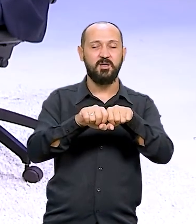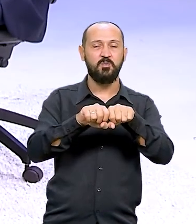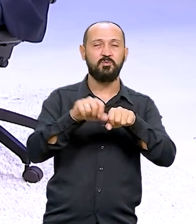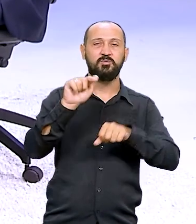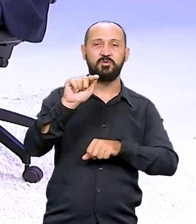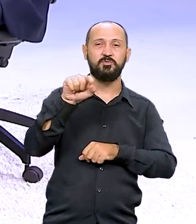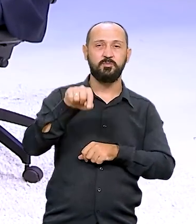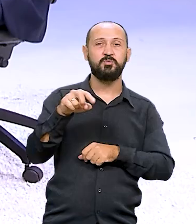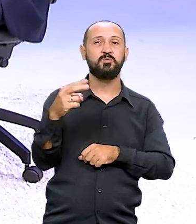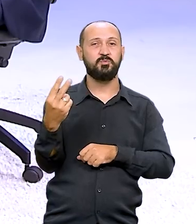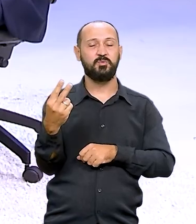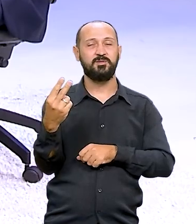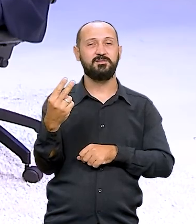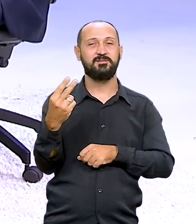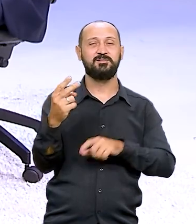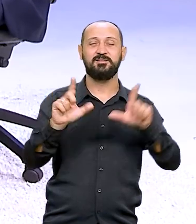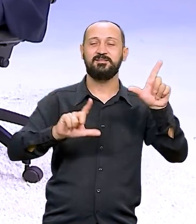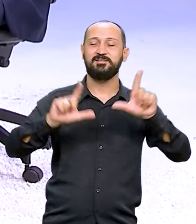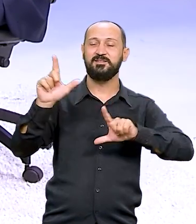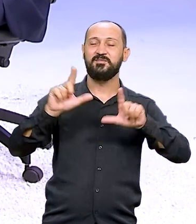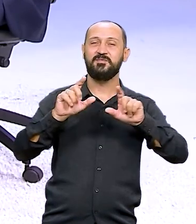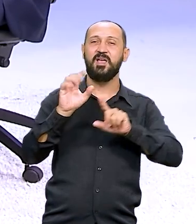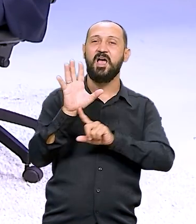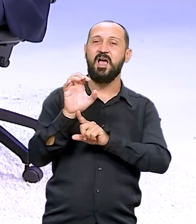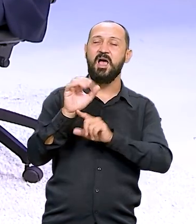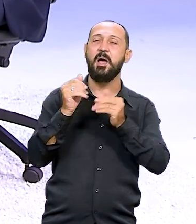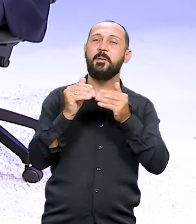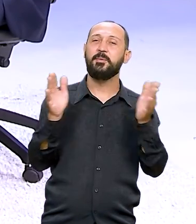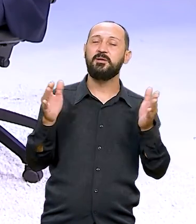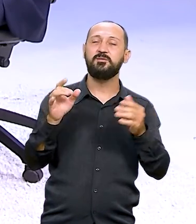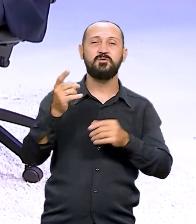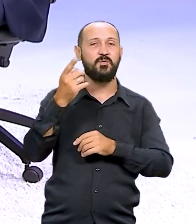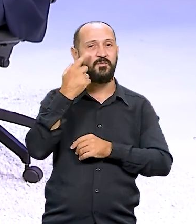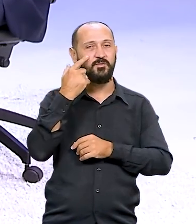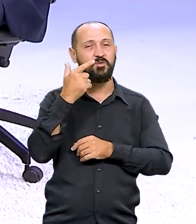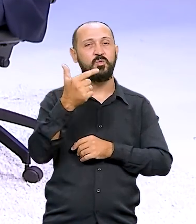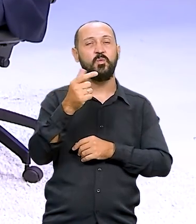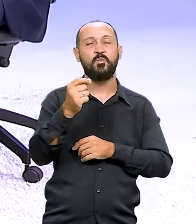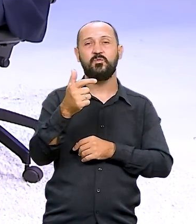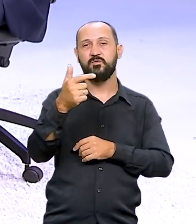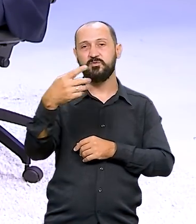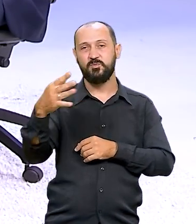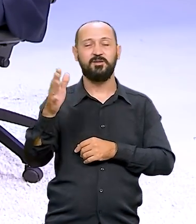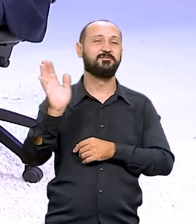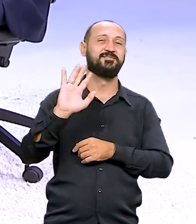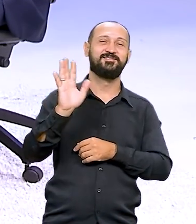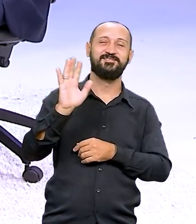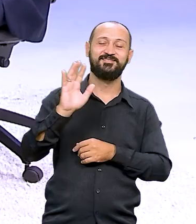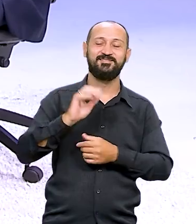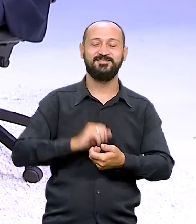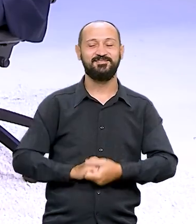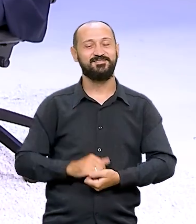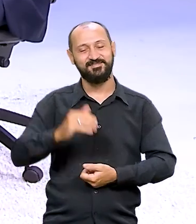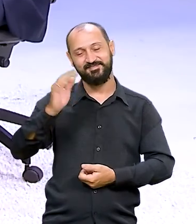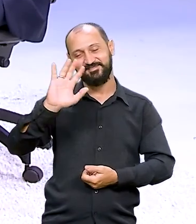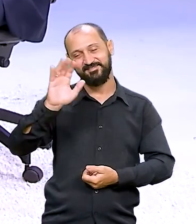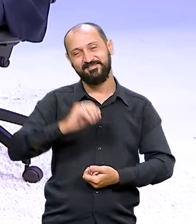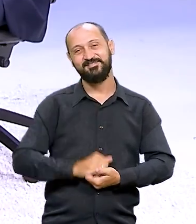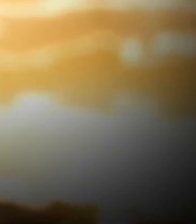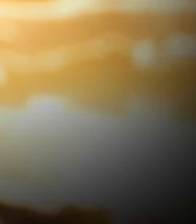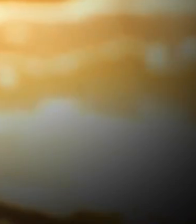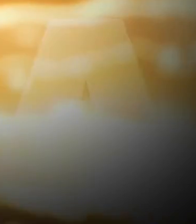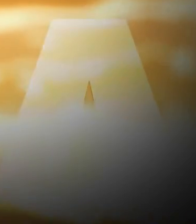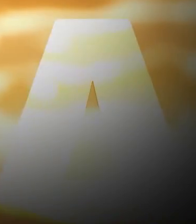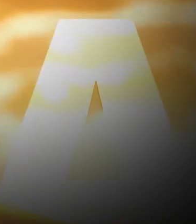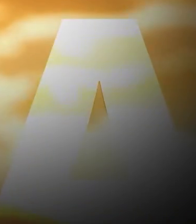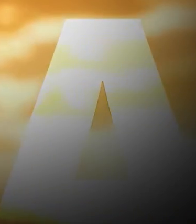canal 7.2, agora canal aberto. A gente se vê agora só em 2024. Até lá. Valeu!